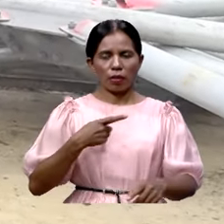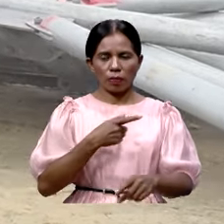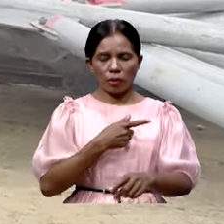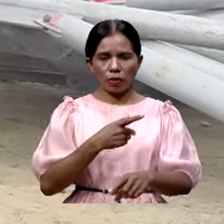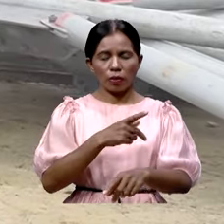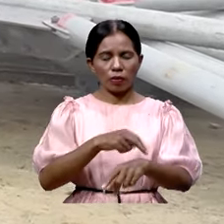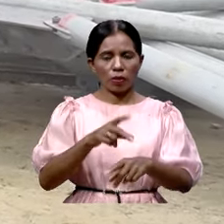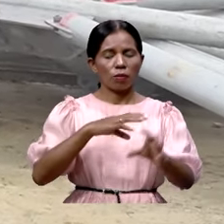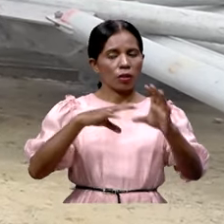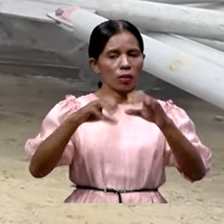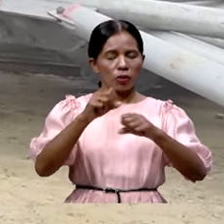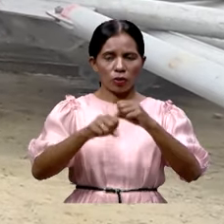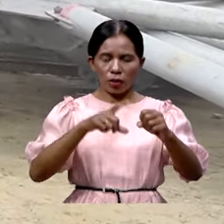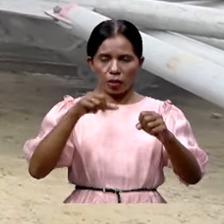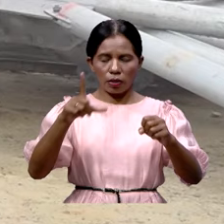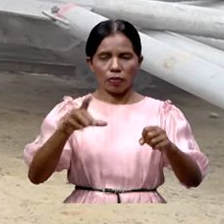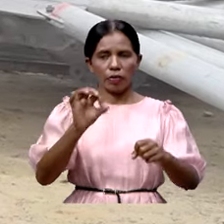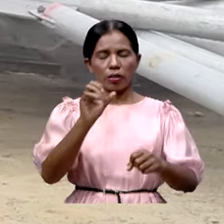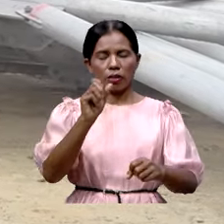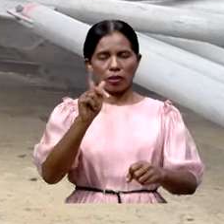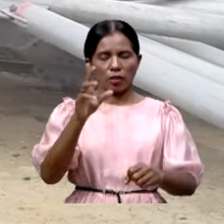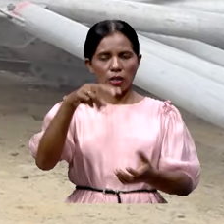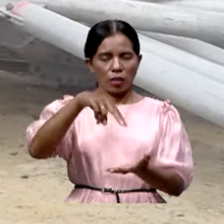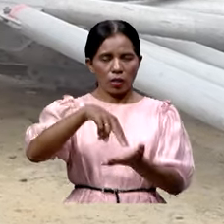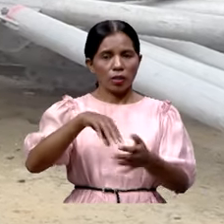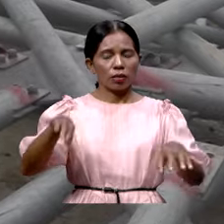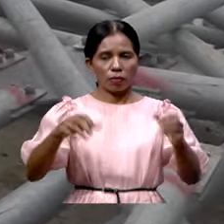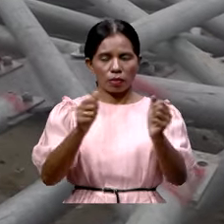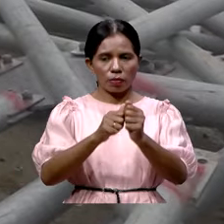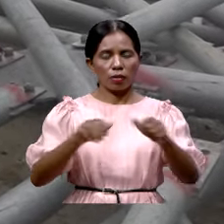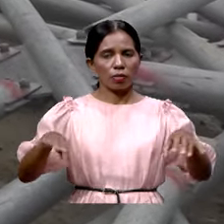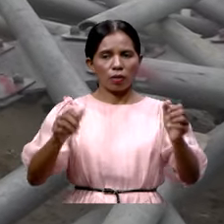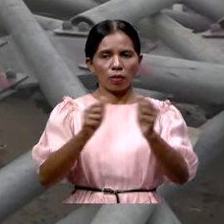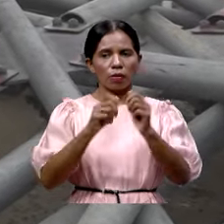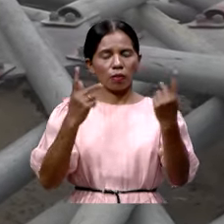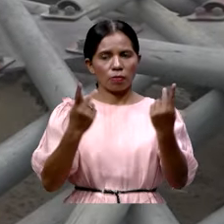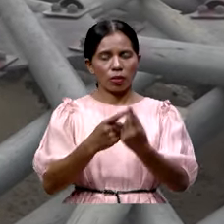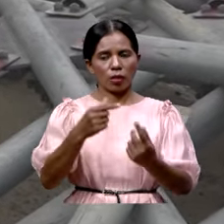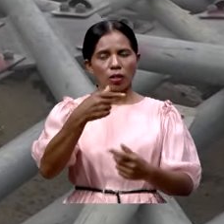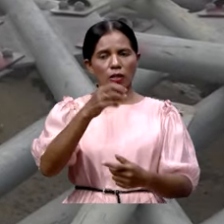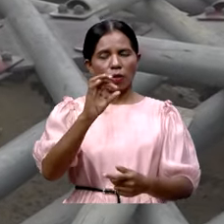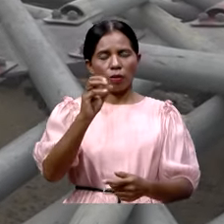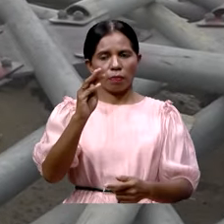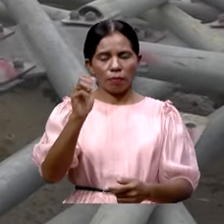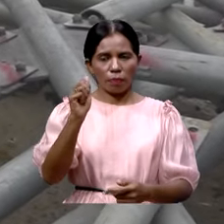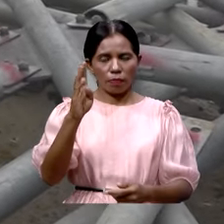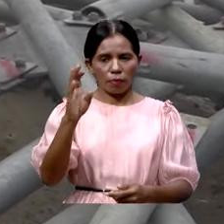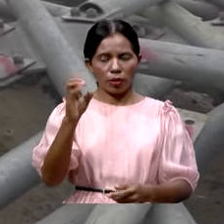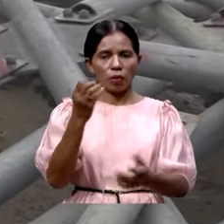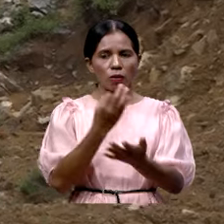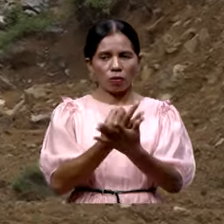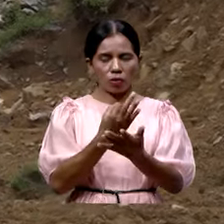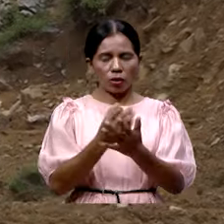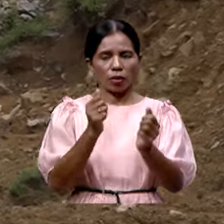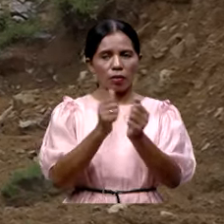comunicação social, Francisco Jerónimo, estabelece acordo serviço ou companhia global Chitra Tama, o orçamento